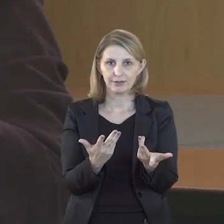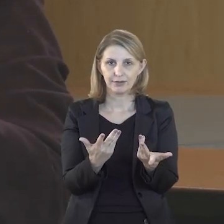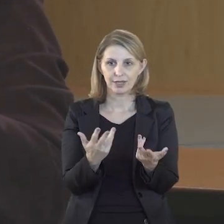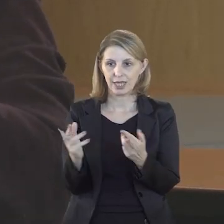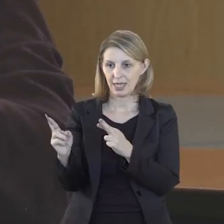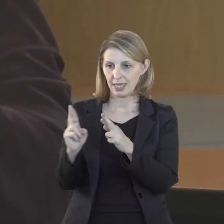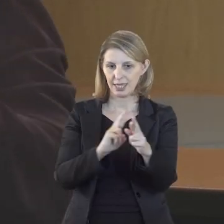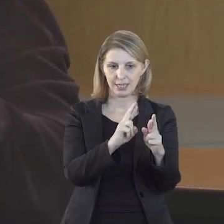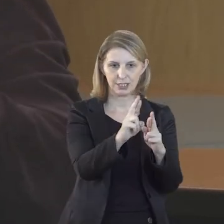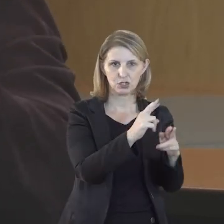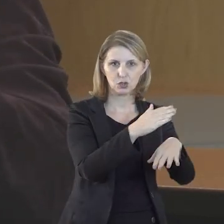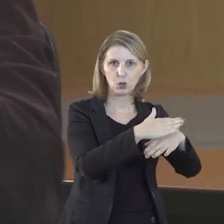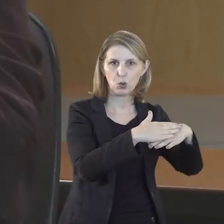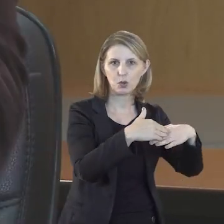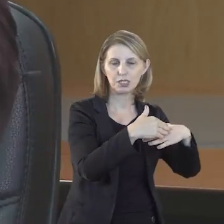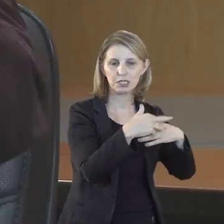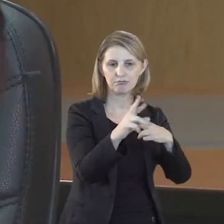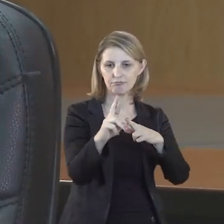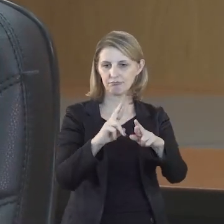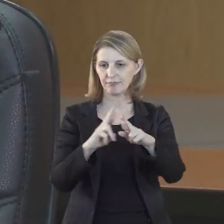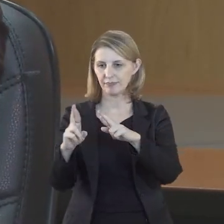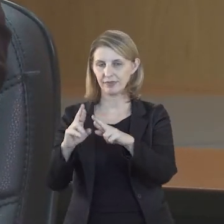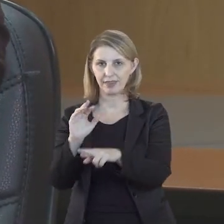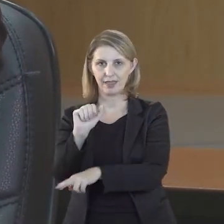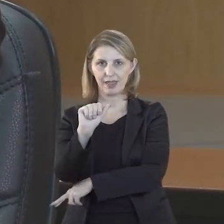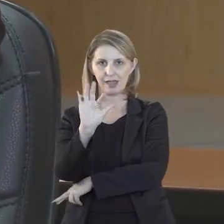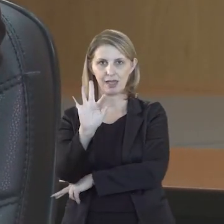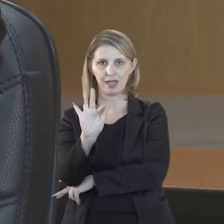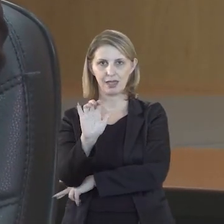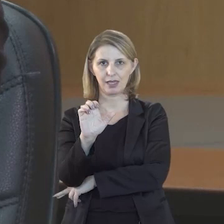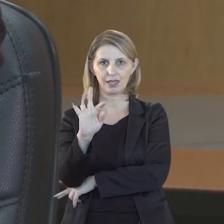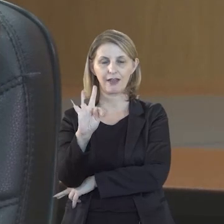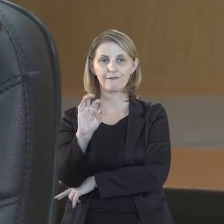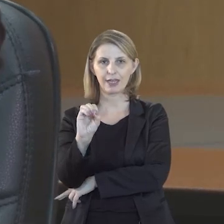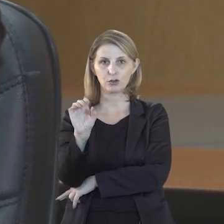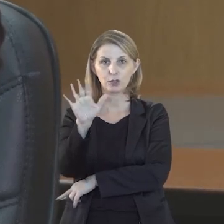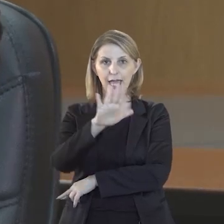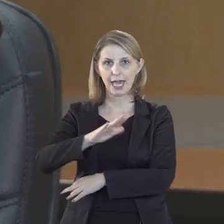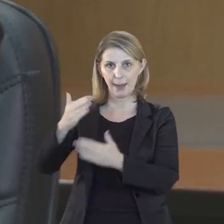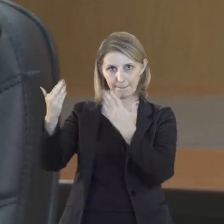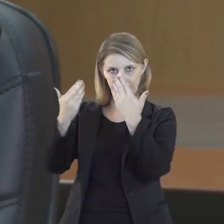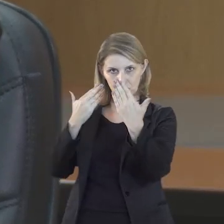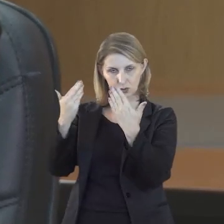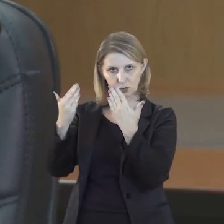frágil. E aí, tudo isso para dizer o seguinte, relações de afeto,